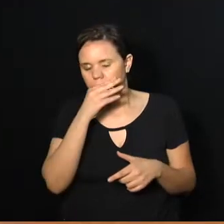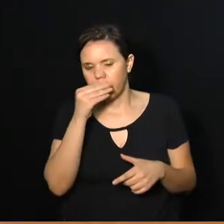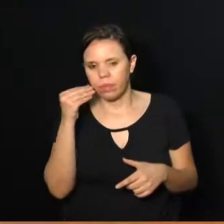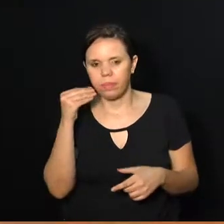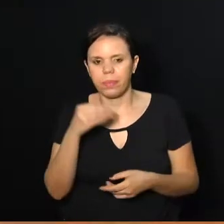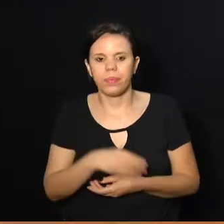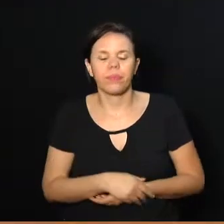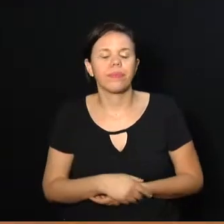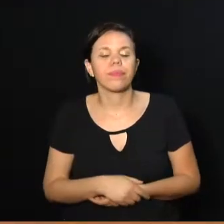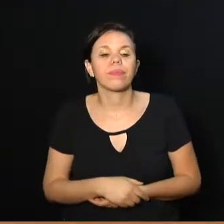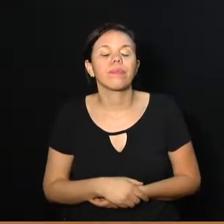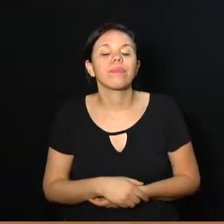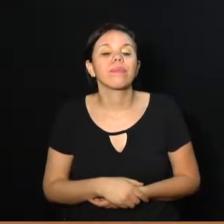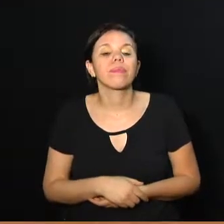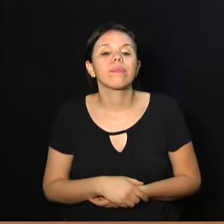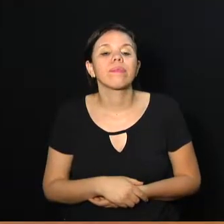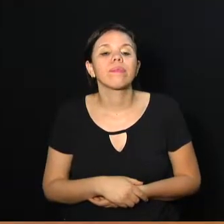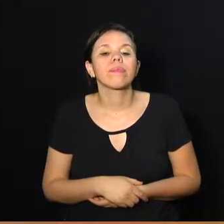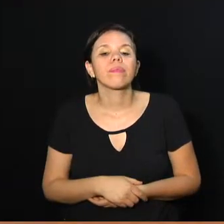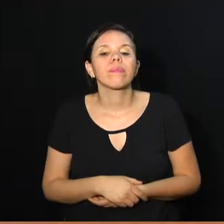adolescentes, e a questão